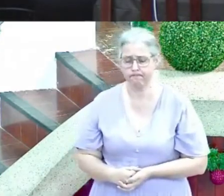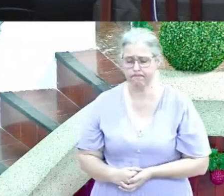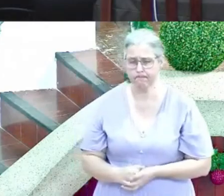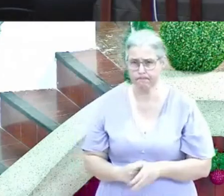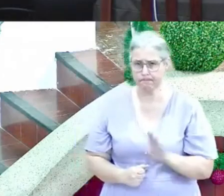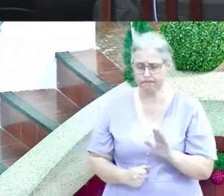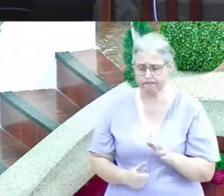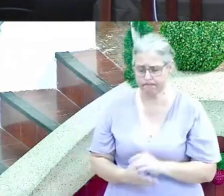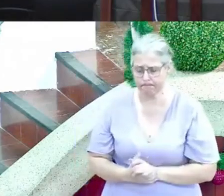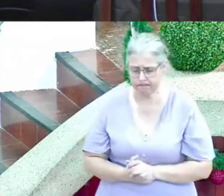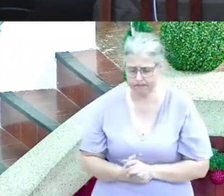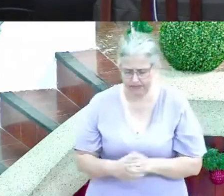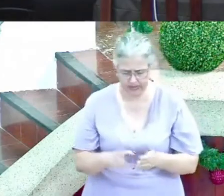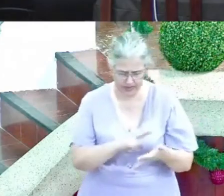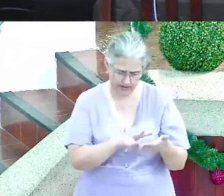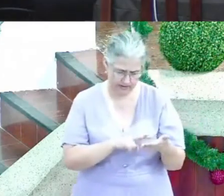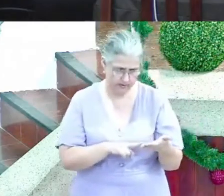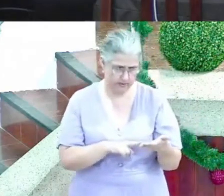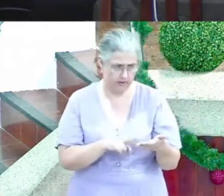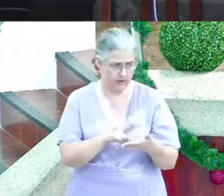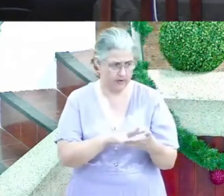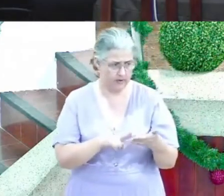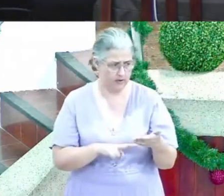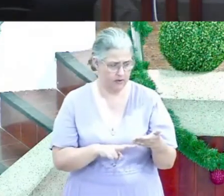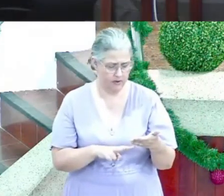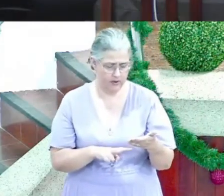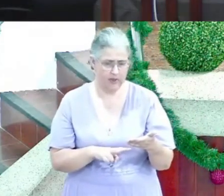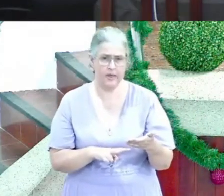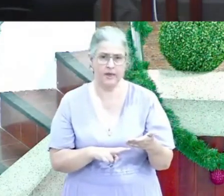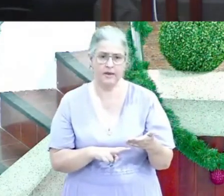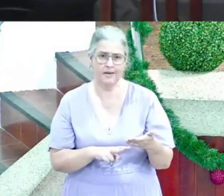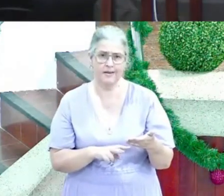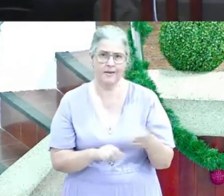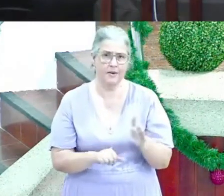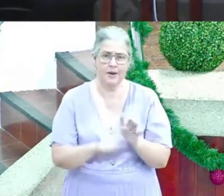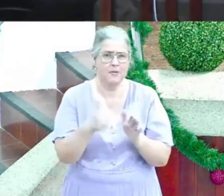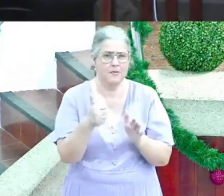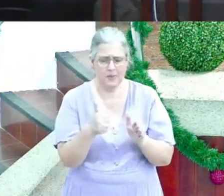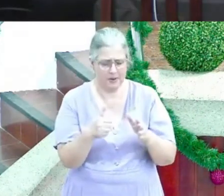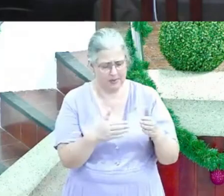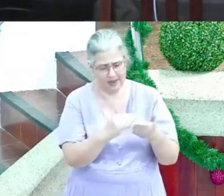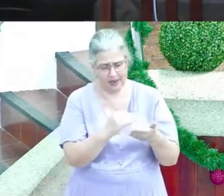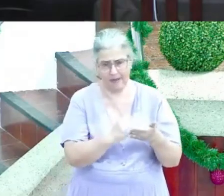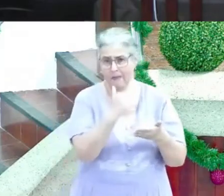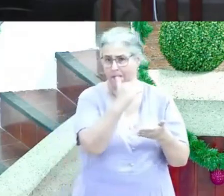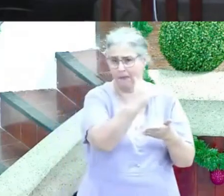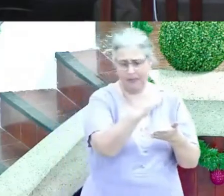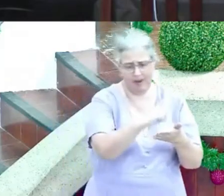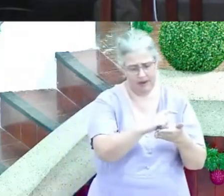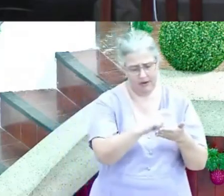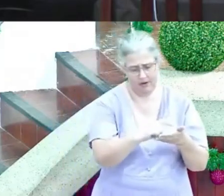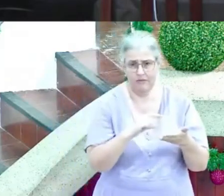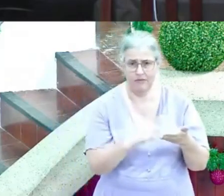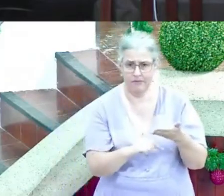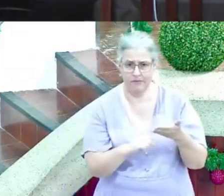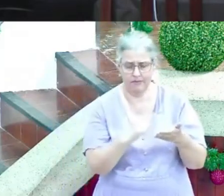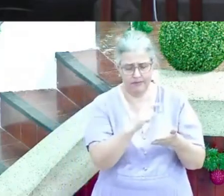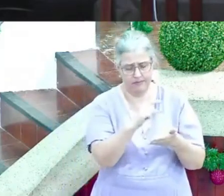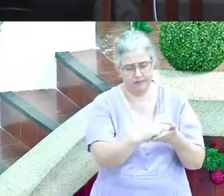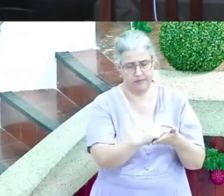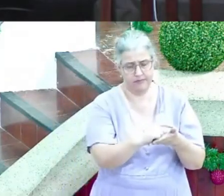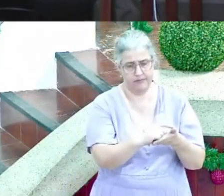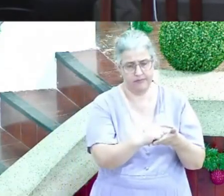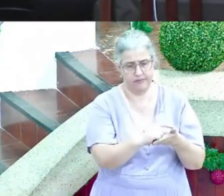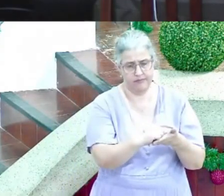ele está numa pequena ou dentro de uma primeira seção deste